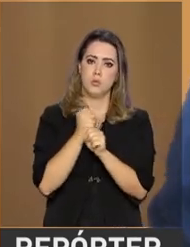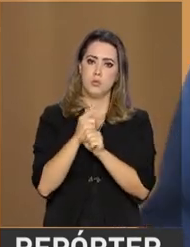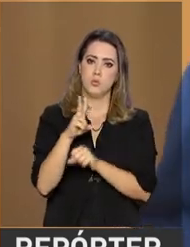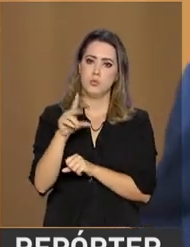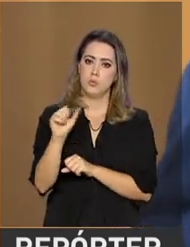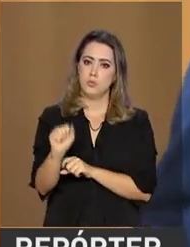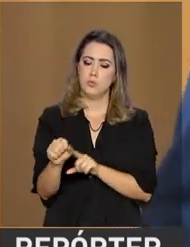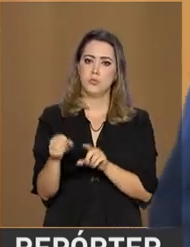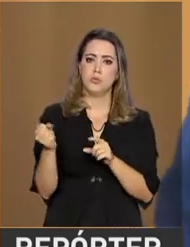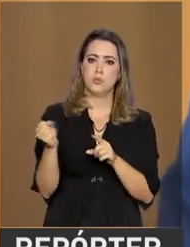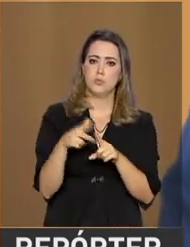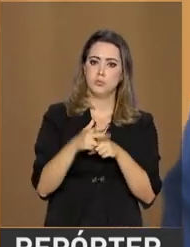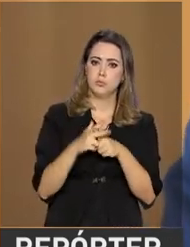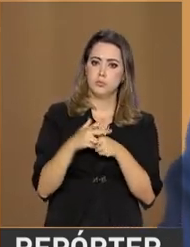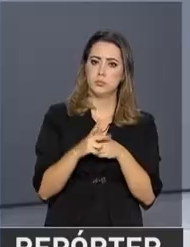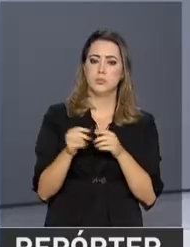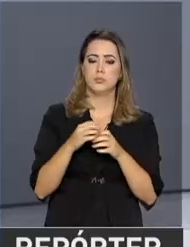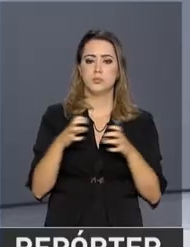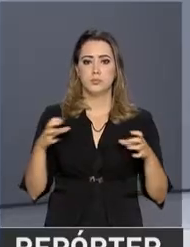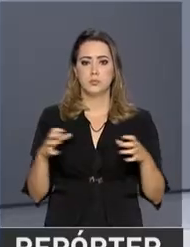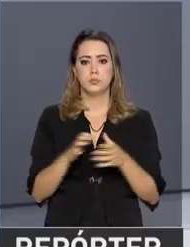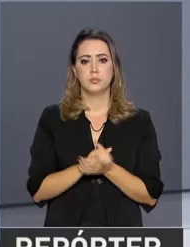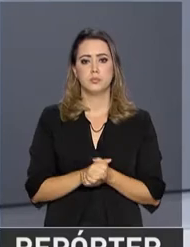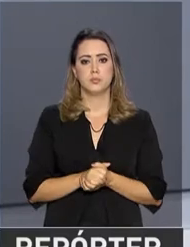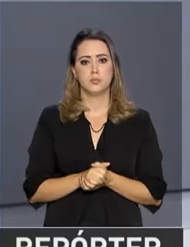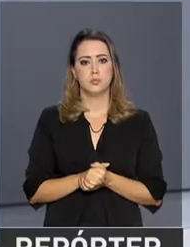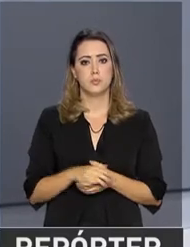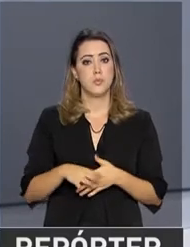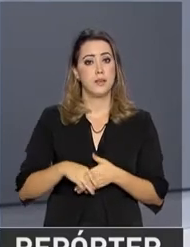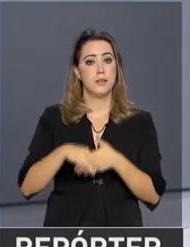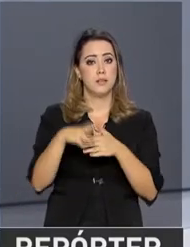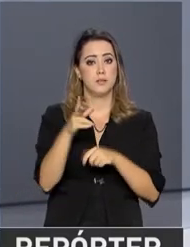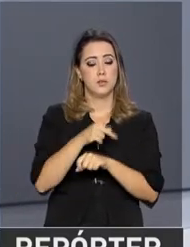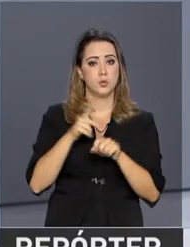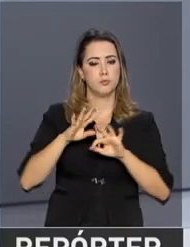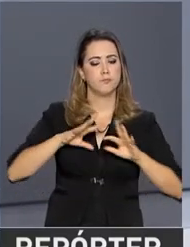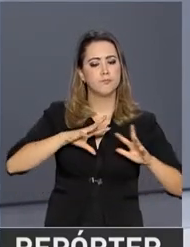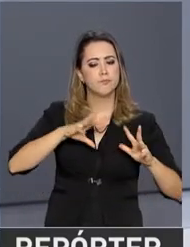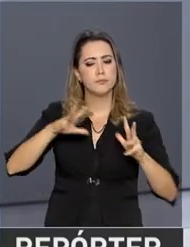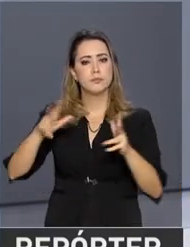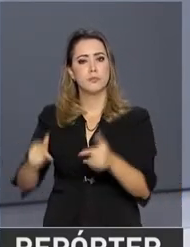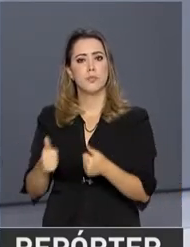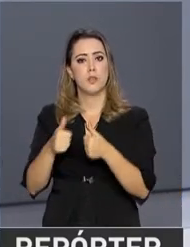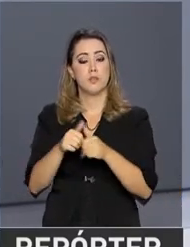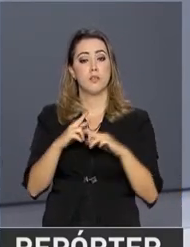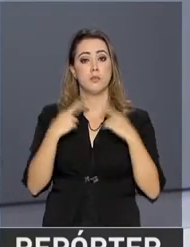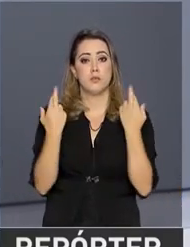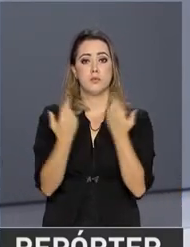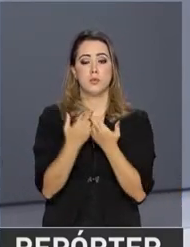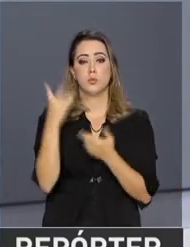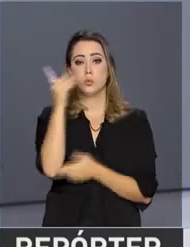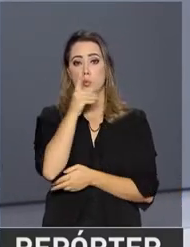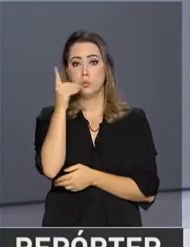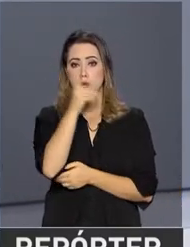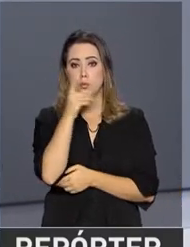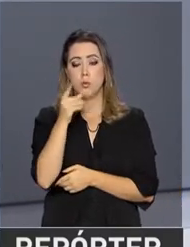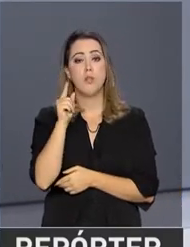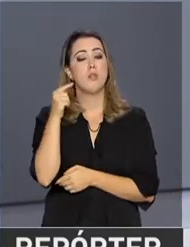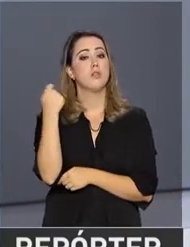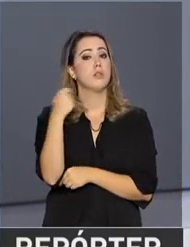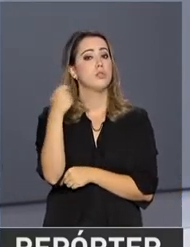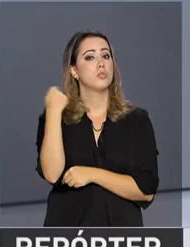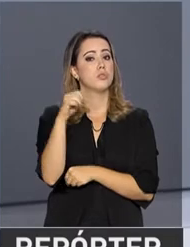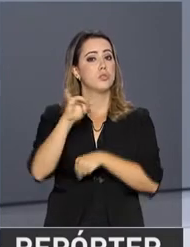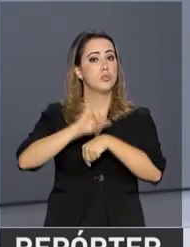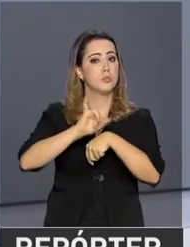vagas, reformas, ampliações. Líderes de países de todo o planeta estarão reunidos a partir deste domingo em